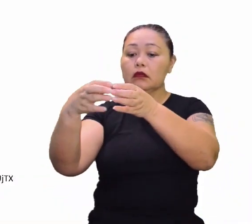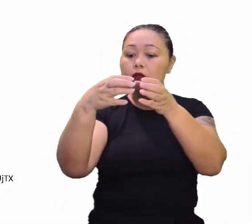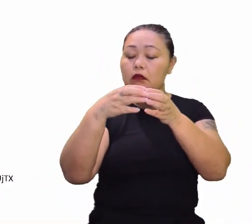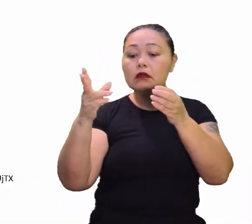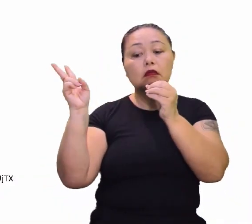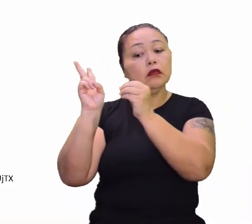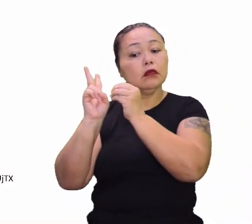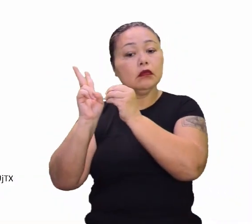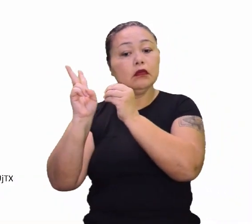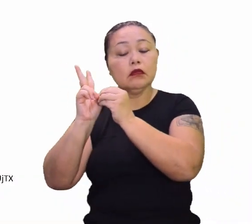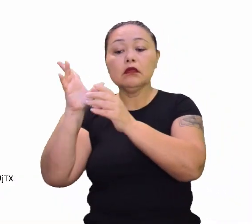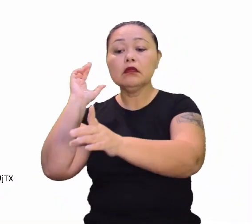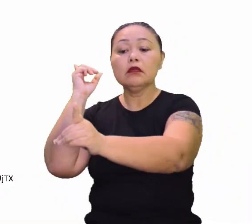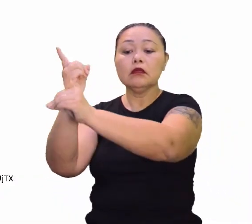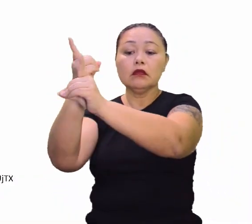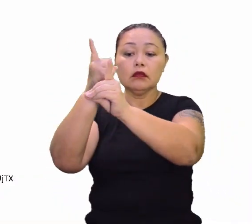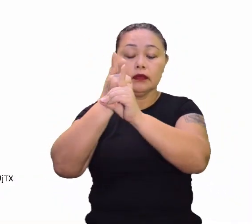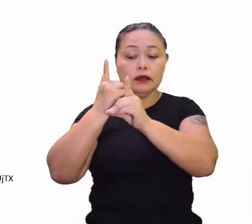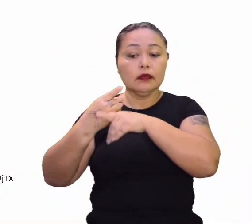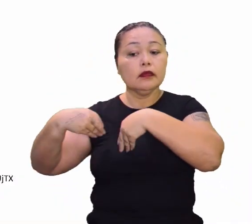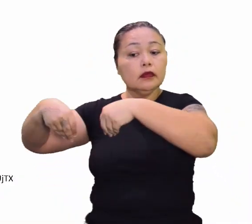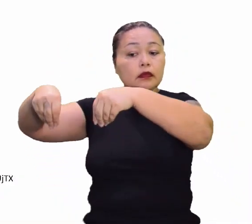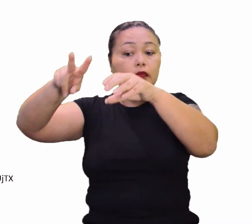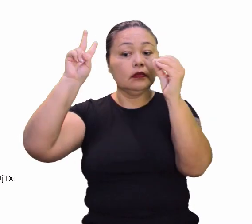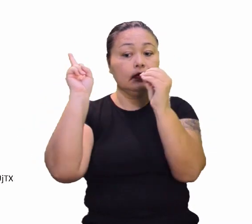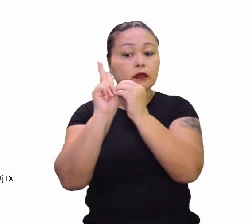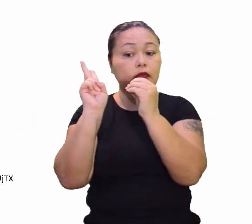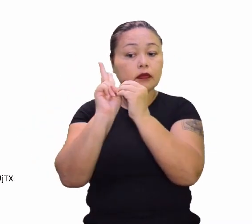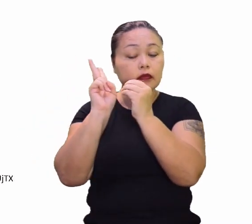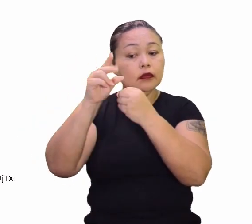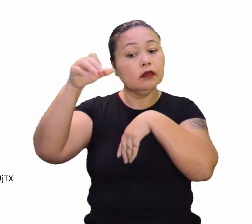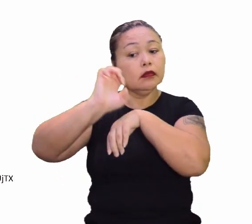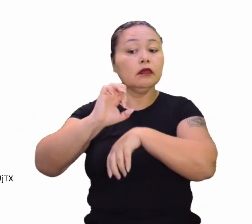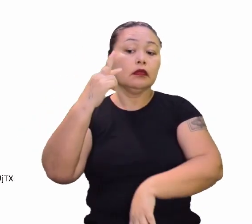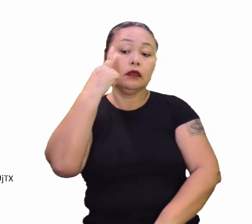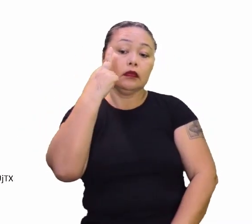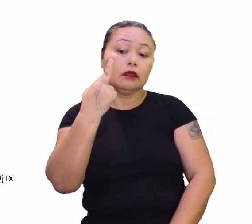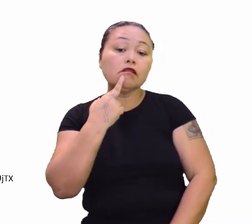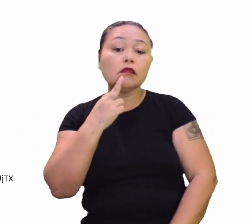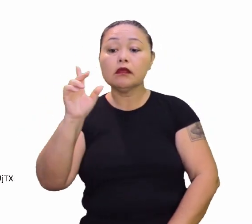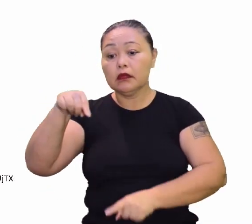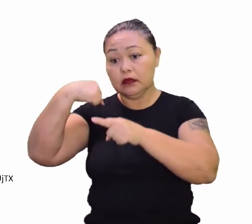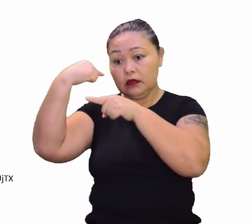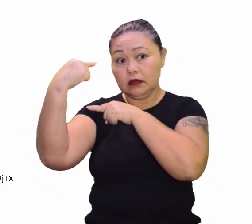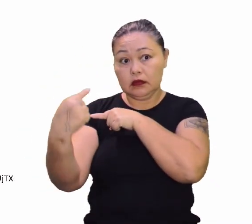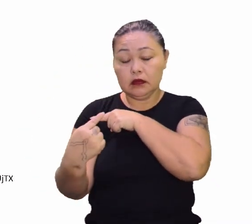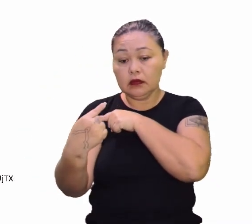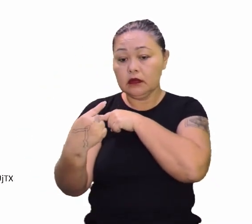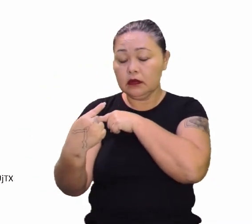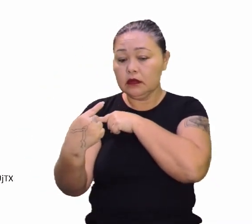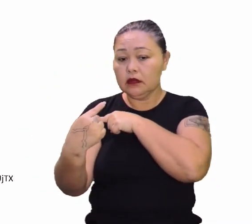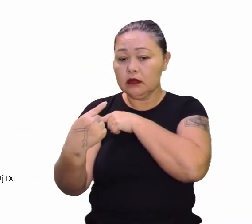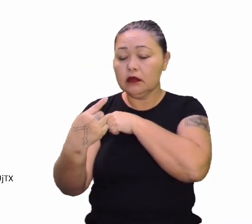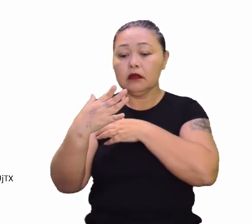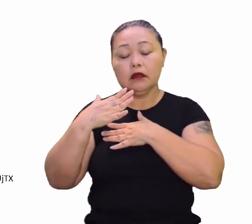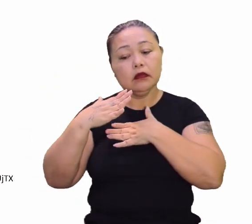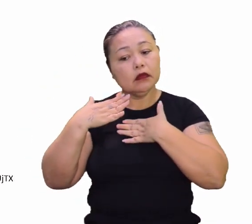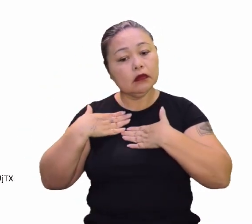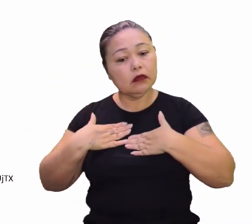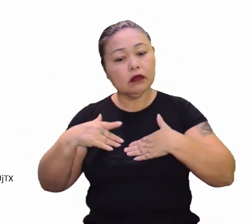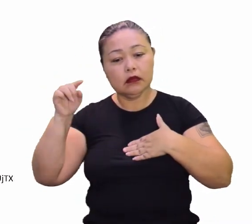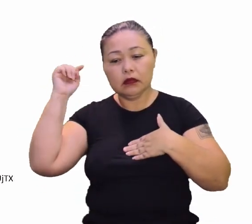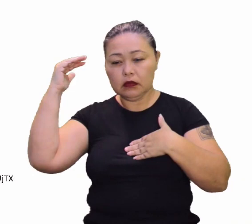de localização das terras indígenas em Rondônia. Muito bem. Ok? Depois você dê uma olhada aí com mais calma em